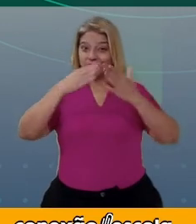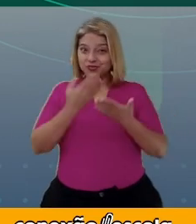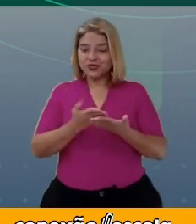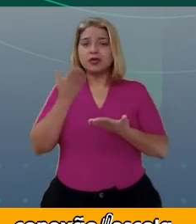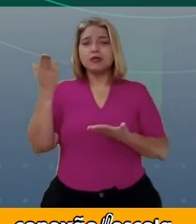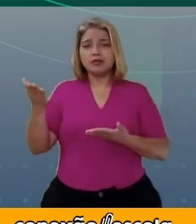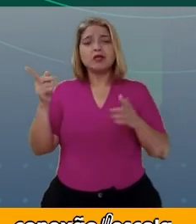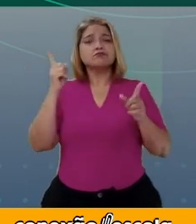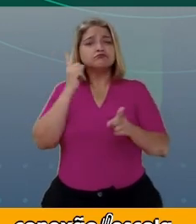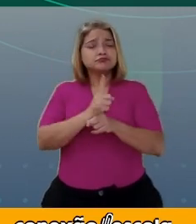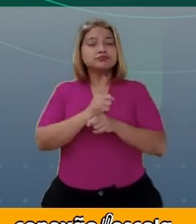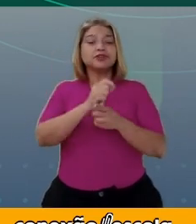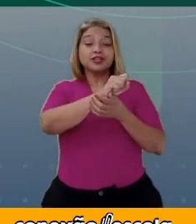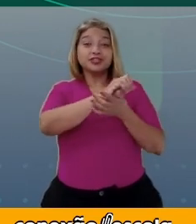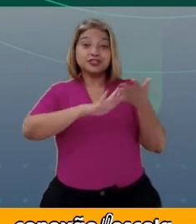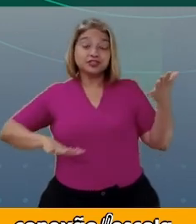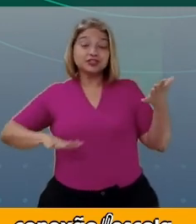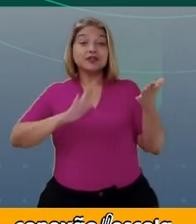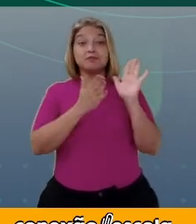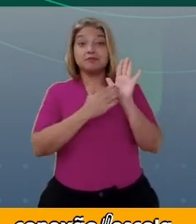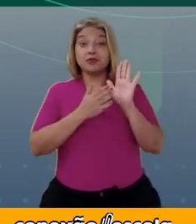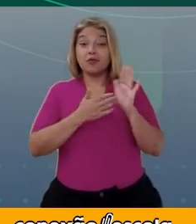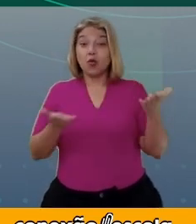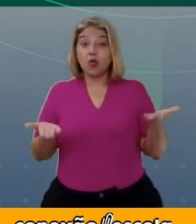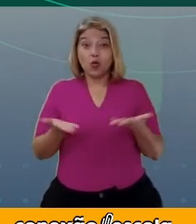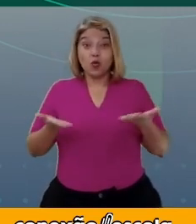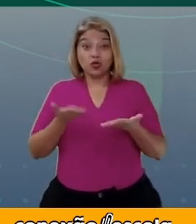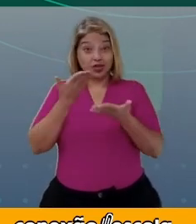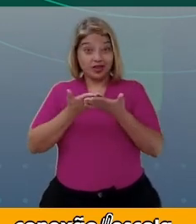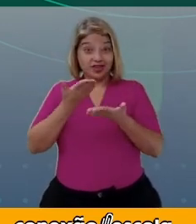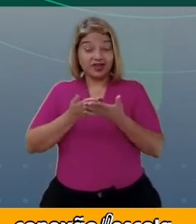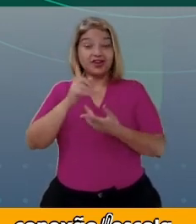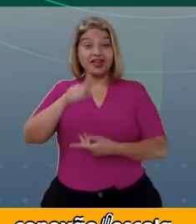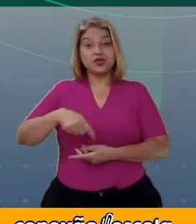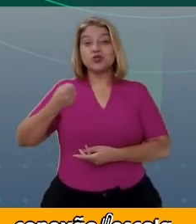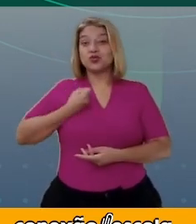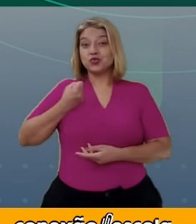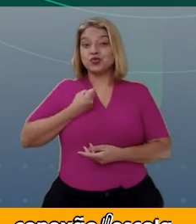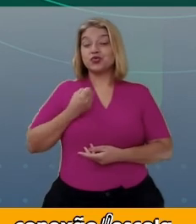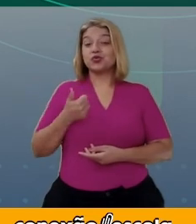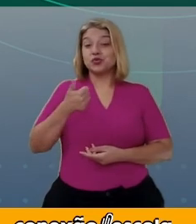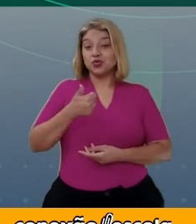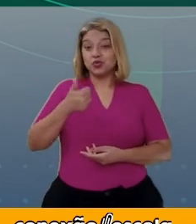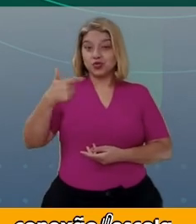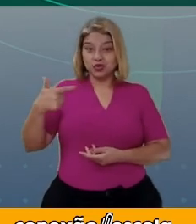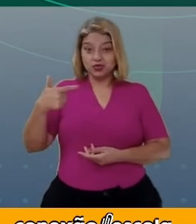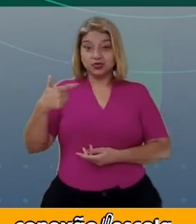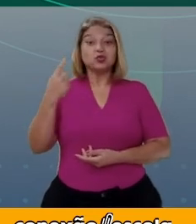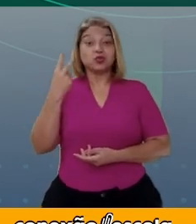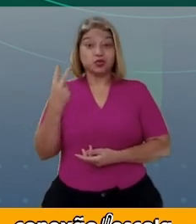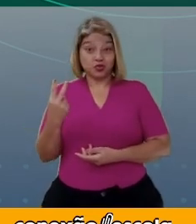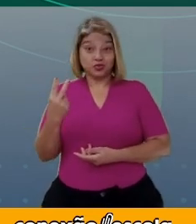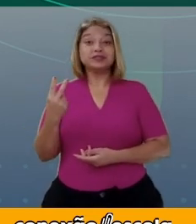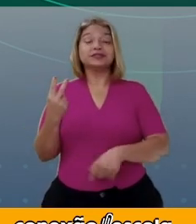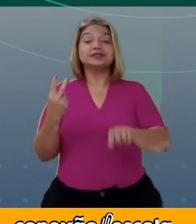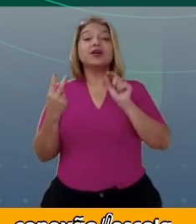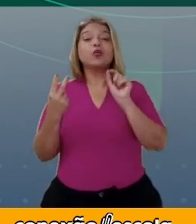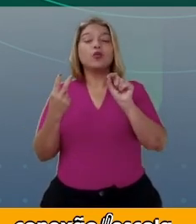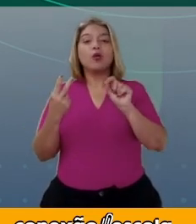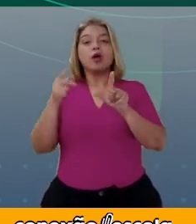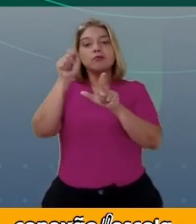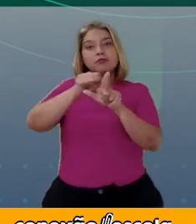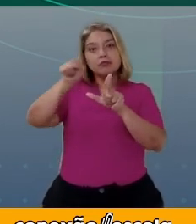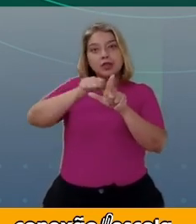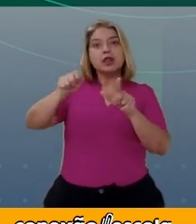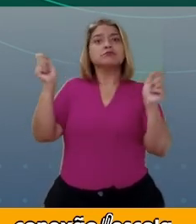lá você vai encontrar a atividade proposta para essa aula. Atividade 2. Um bilhete pode mudar